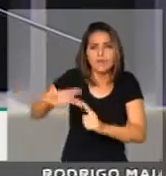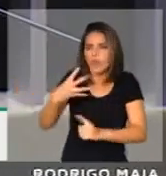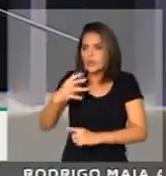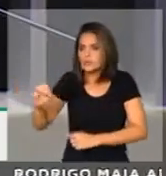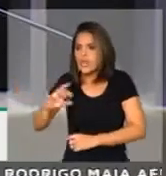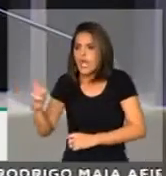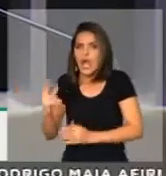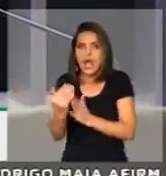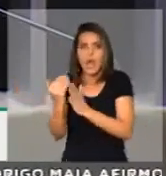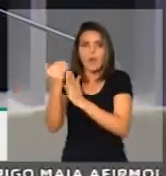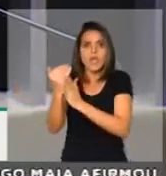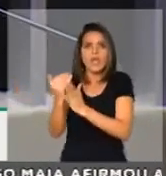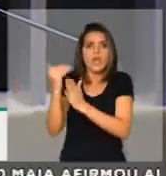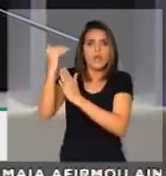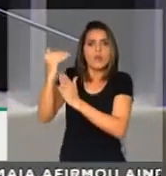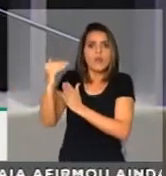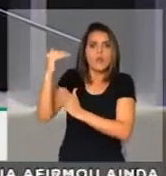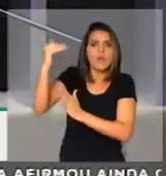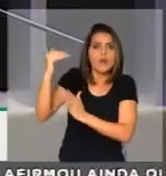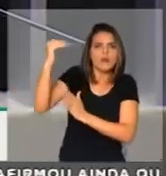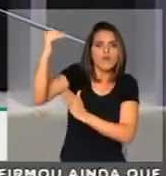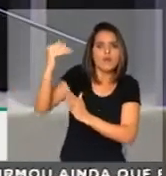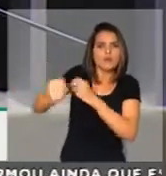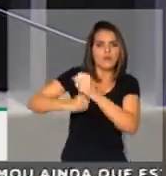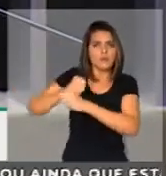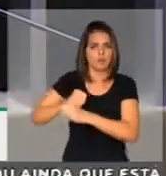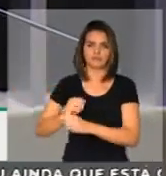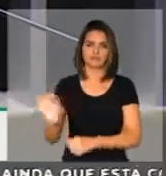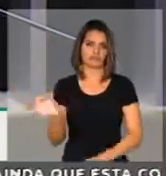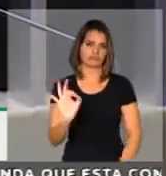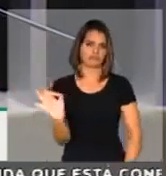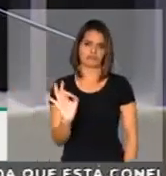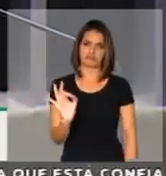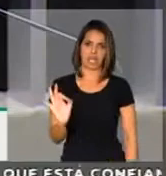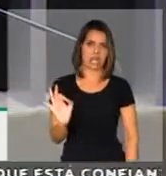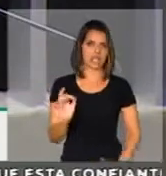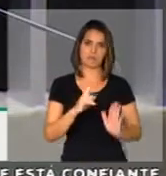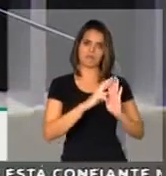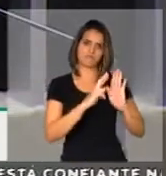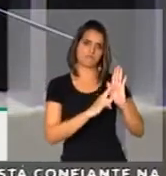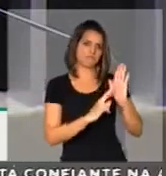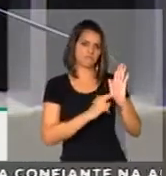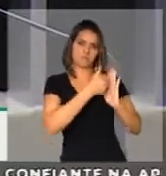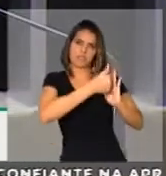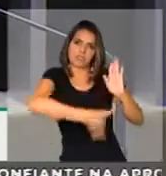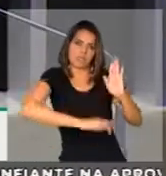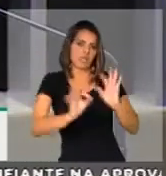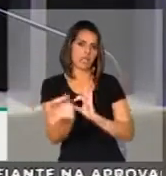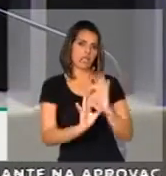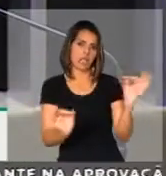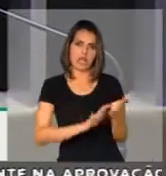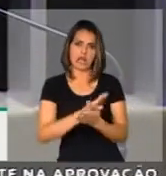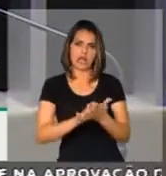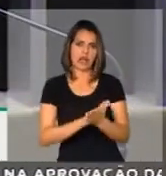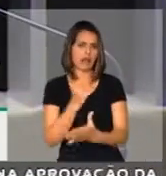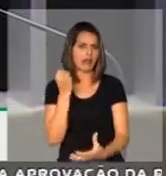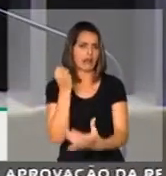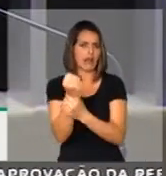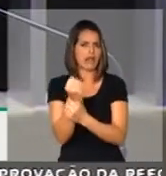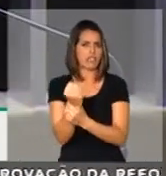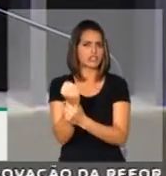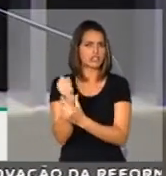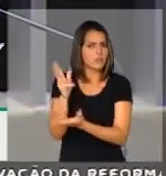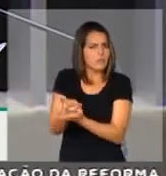400 que esse cidadão idoso passará a receber? No entanto, não existe nenhuma garantia da manutenção